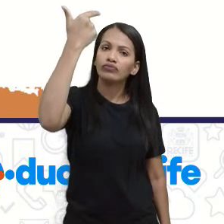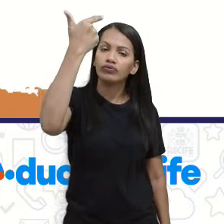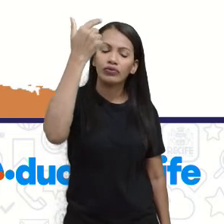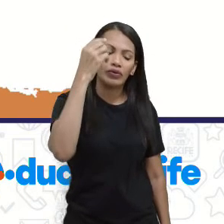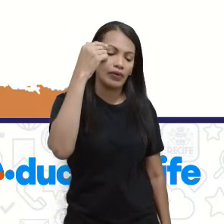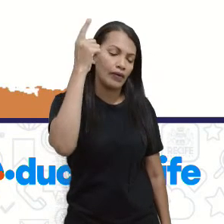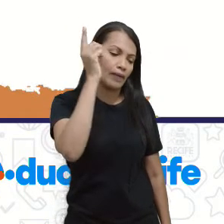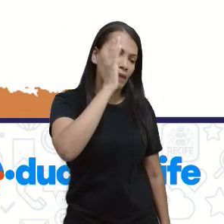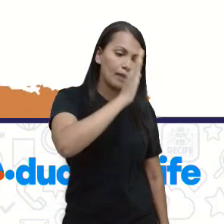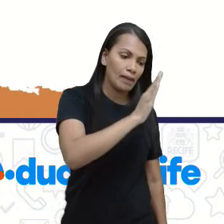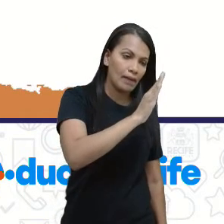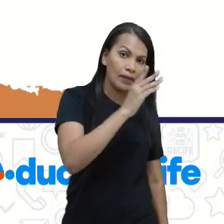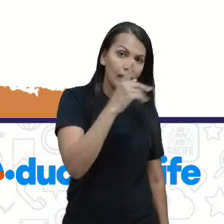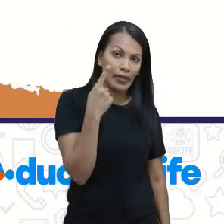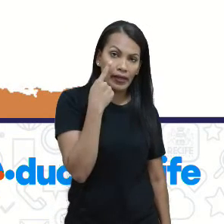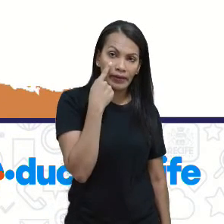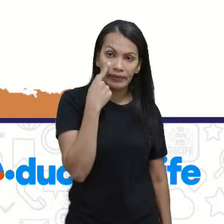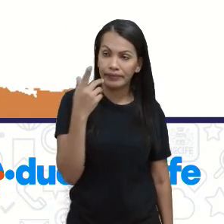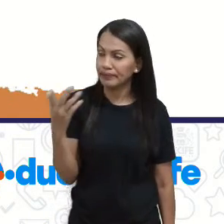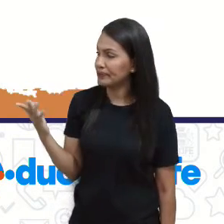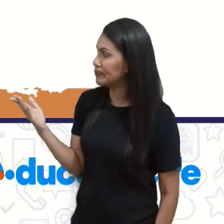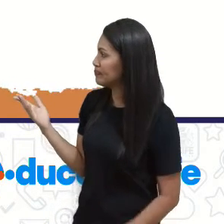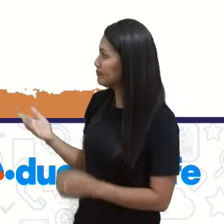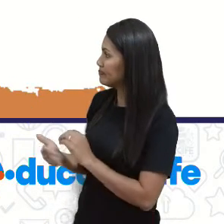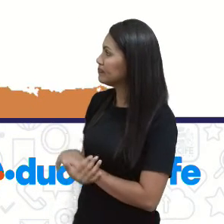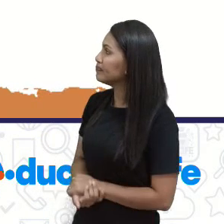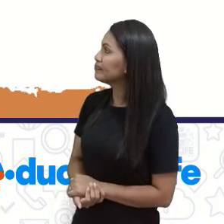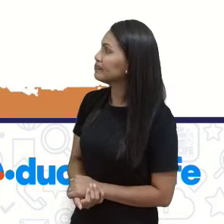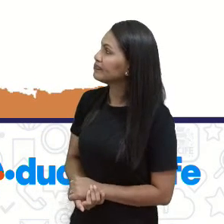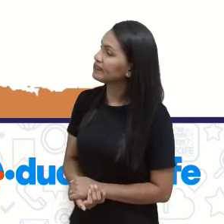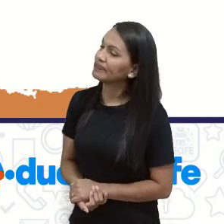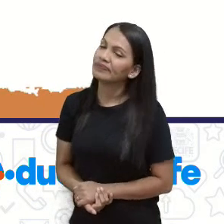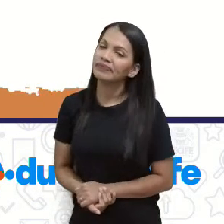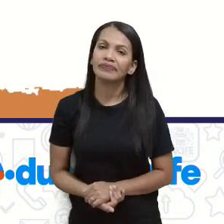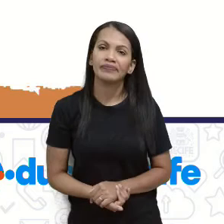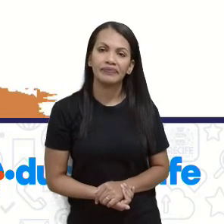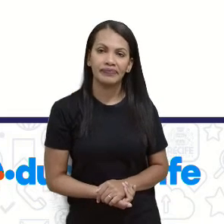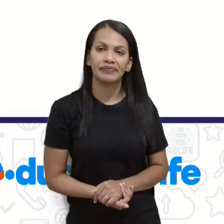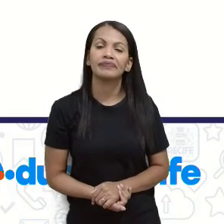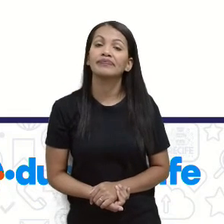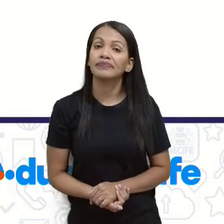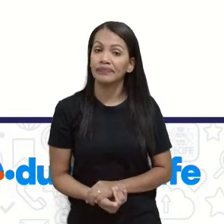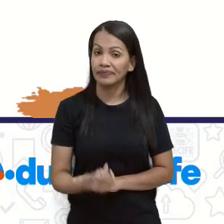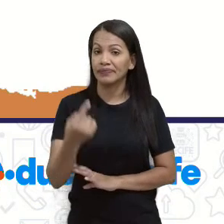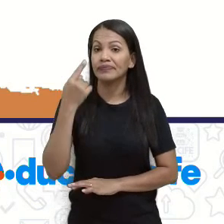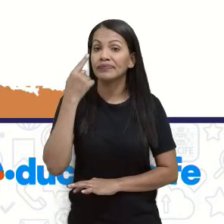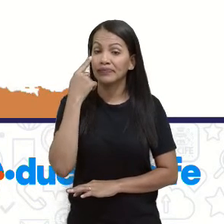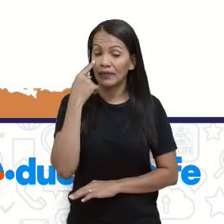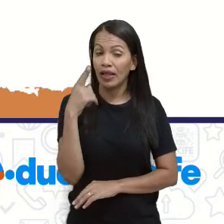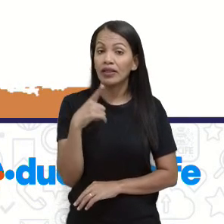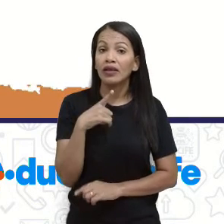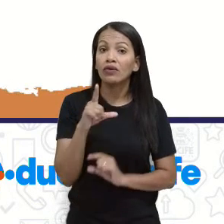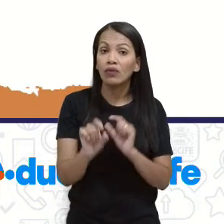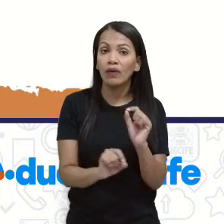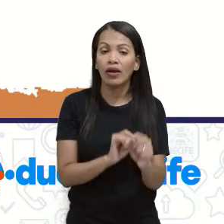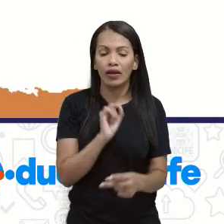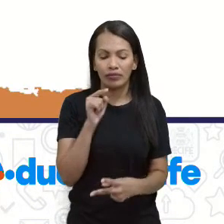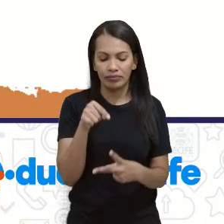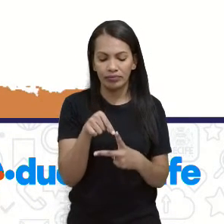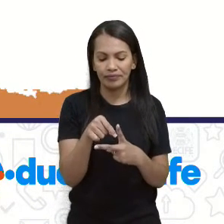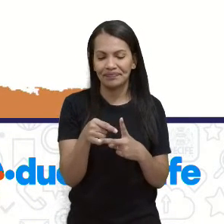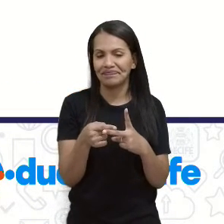ó. Ó, opa, olha a sombra, veio da onde? O sol bateu aí no cabo de vassoura e gerou uma